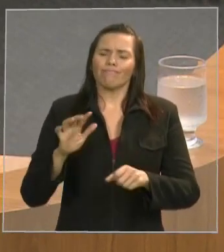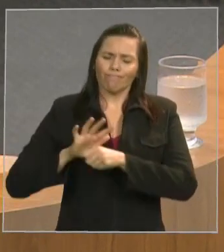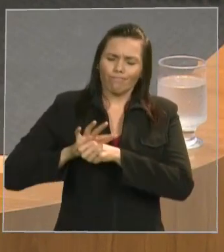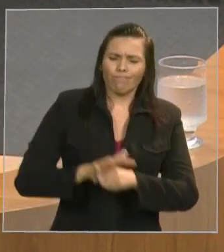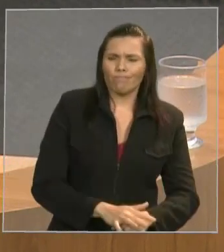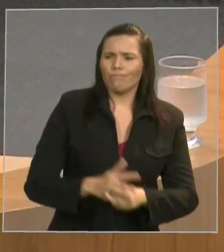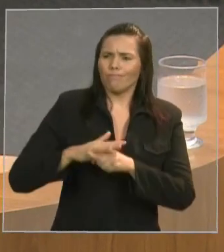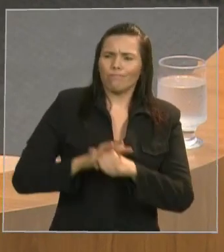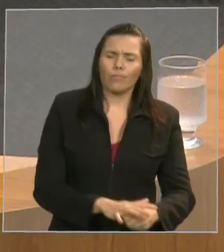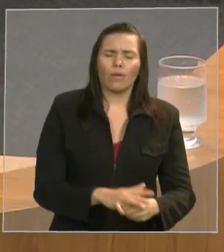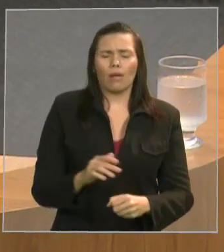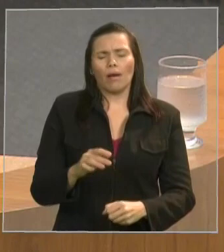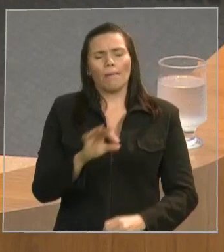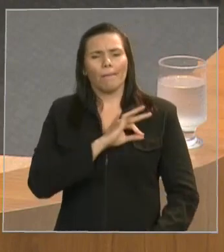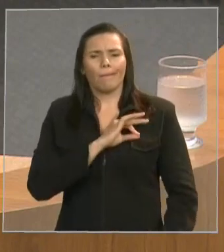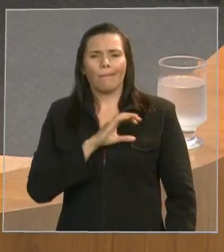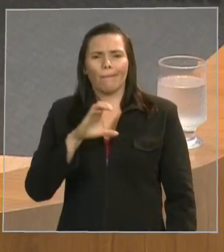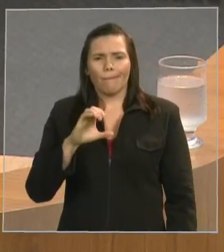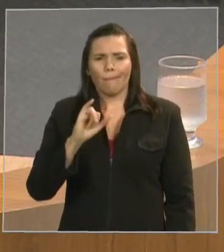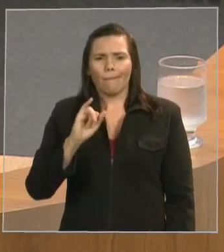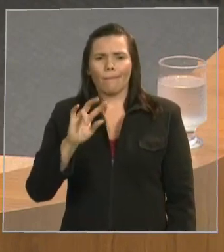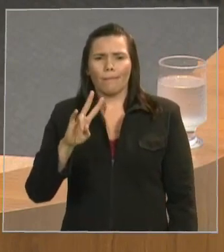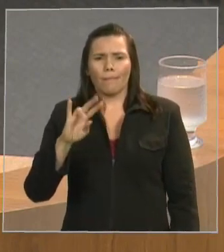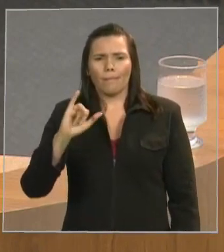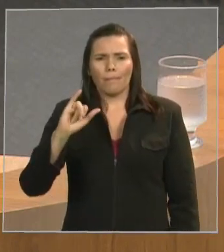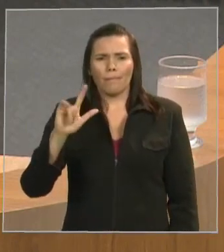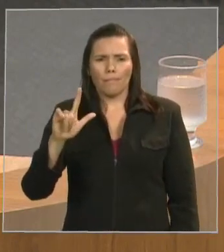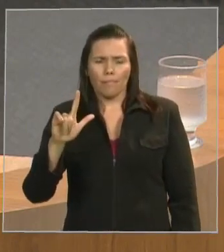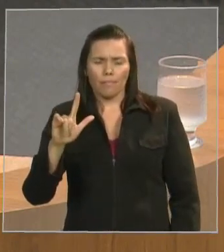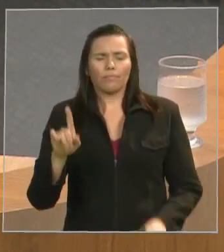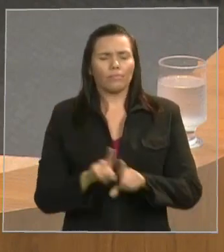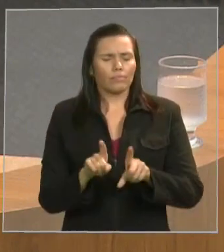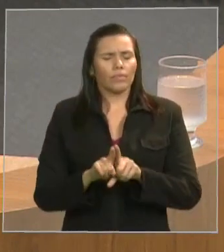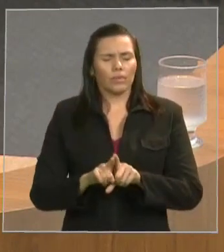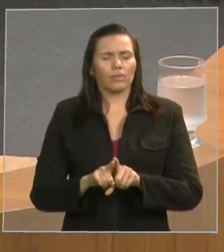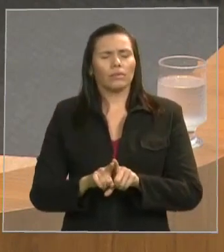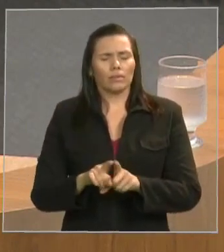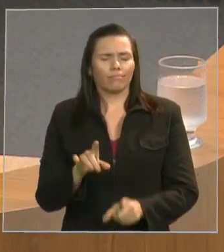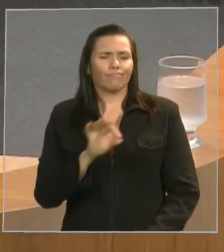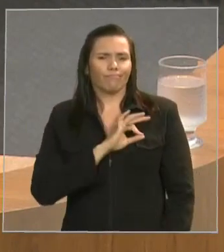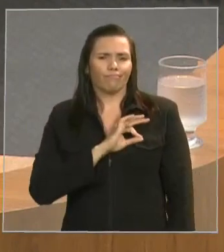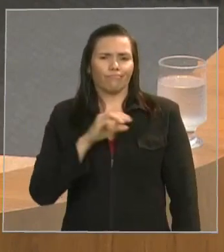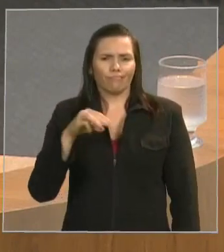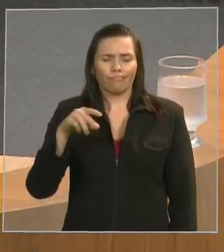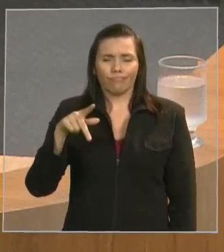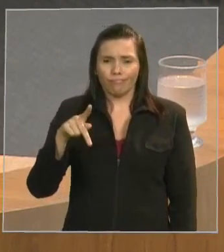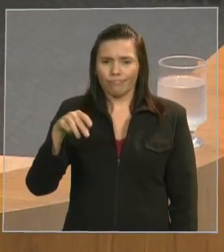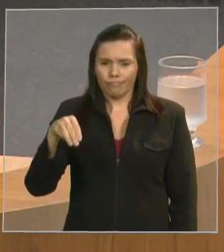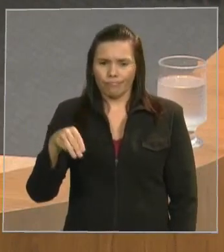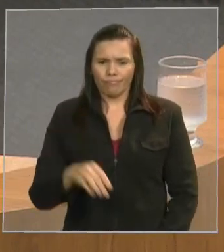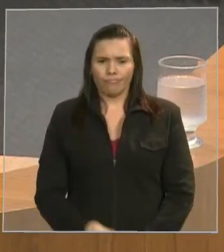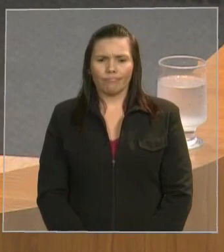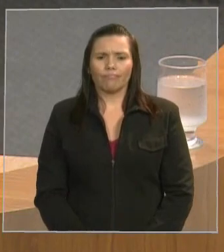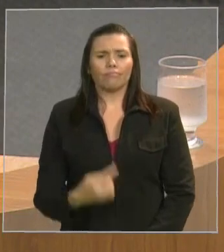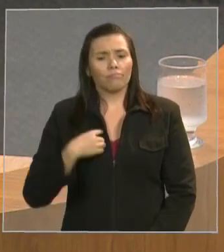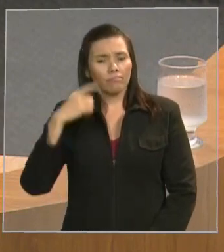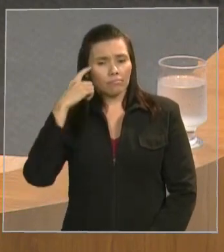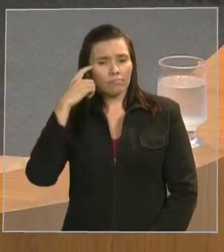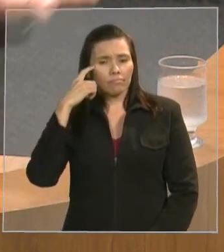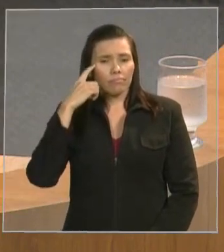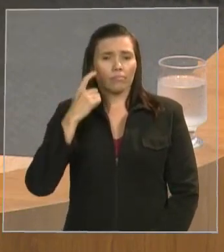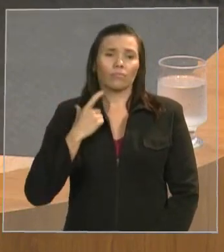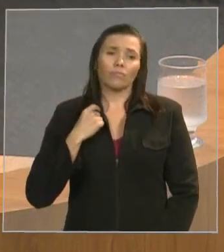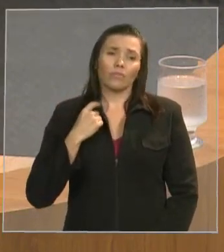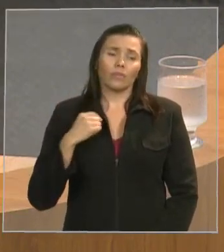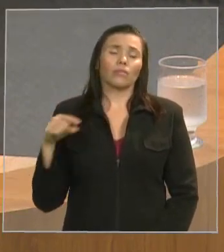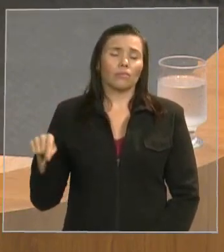Agora, senhores, o delegado, ele devia ter ficar na sua administração administrativa, coordenar